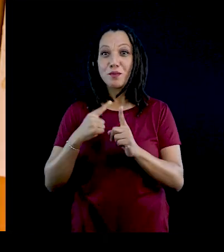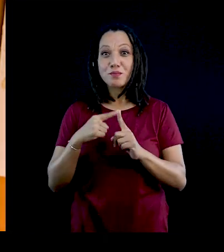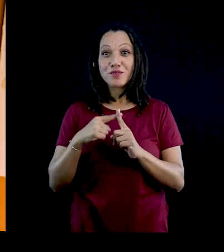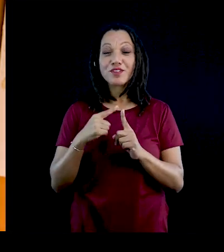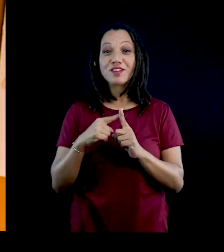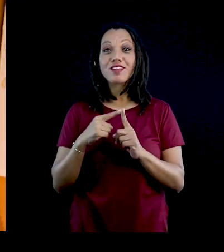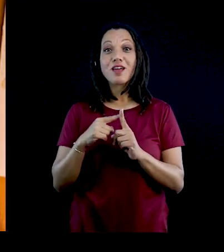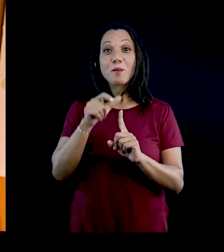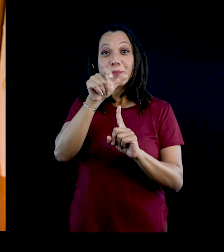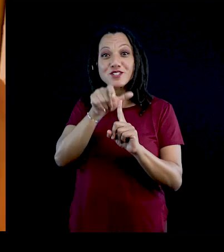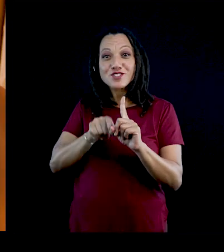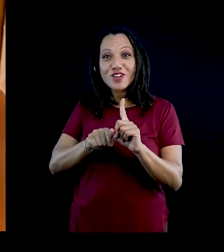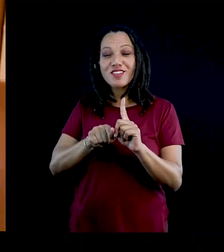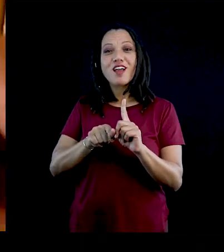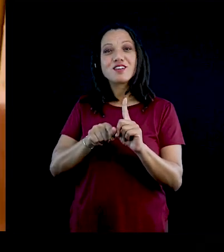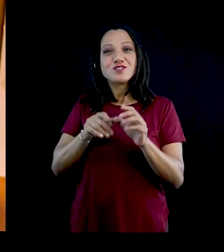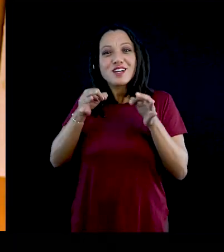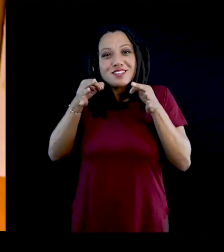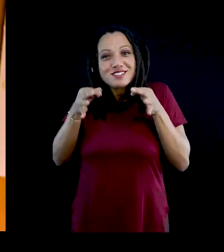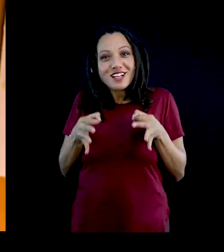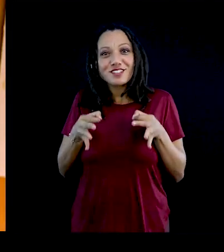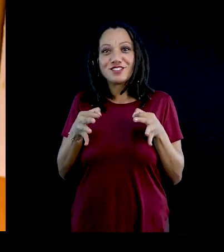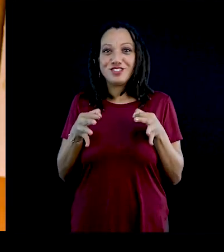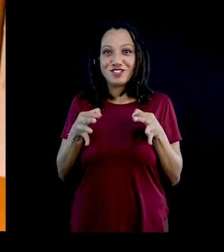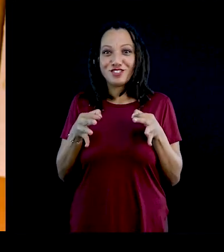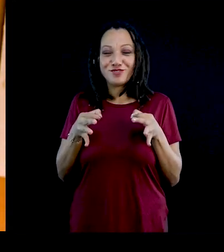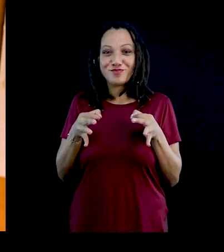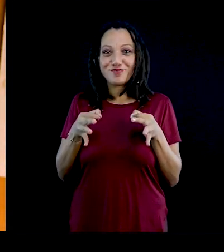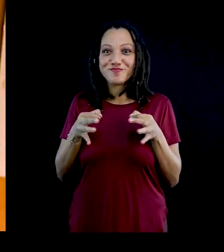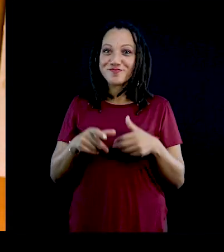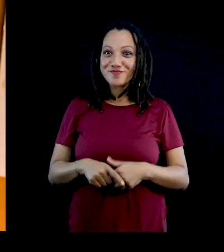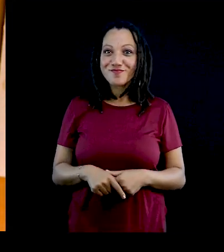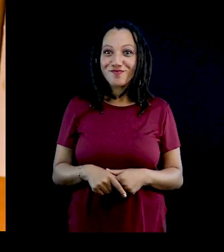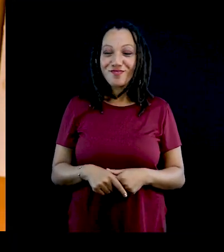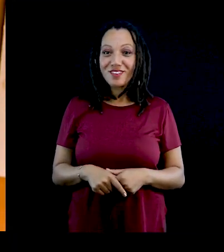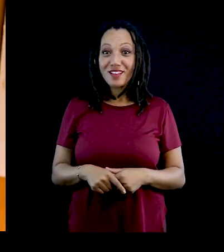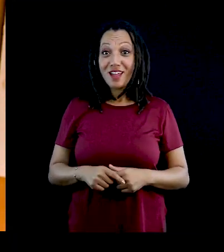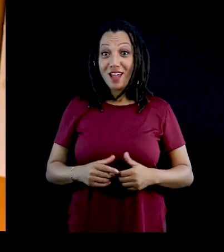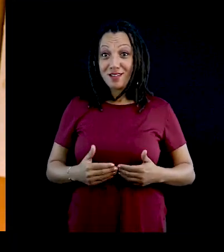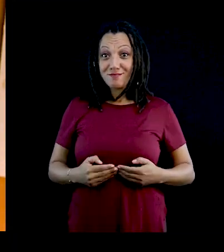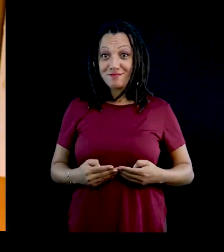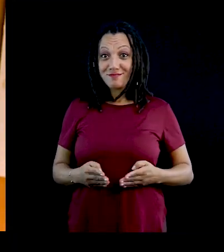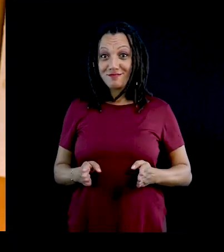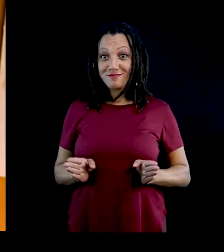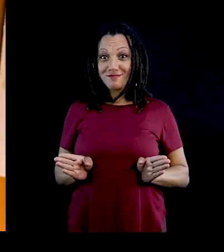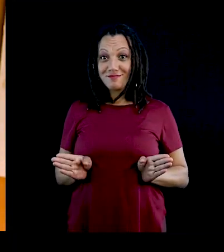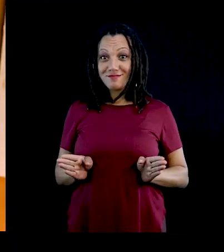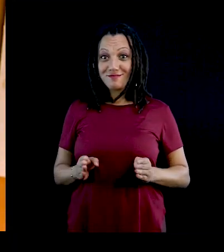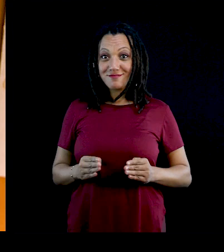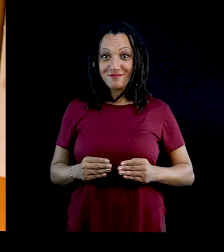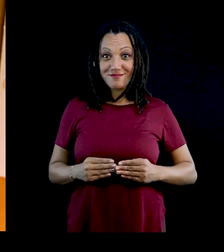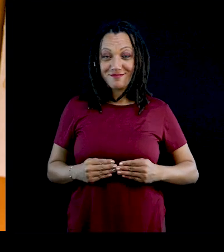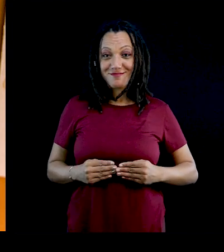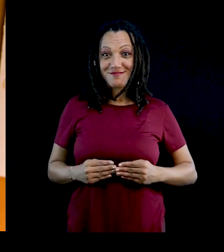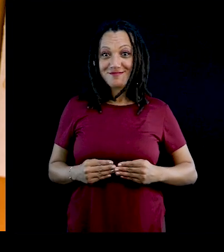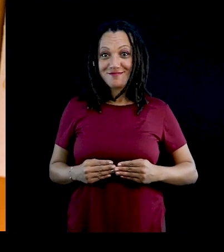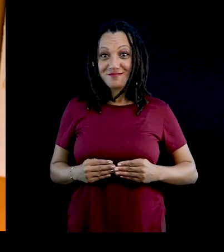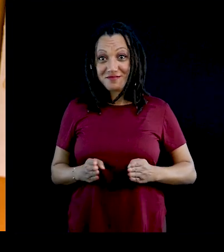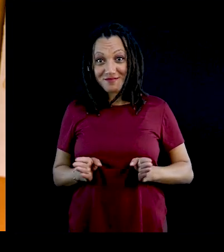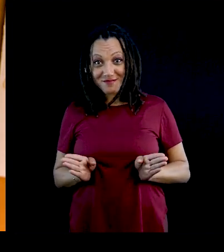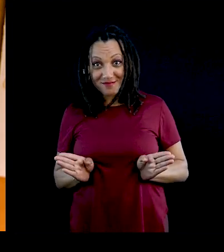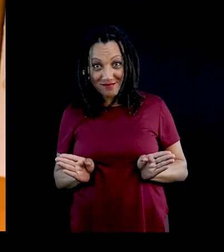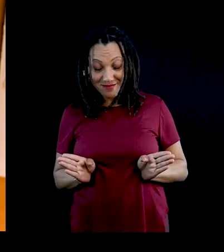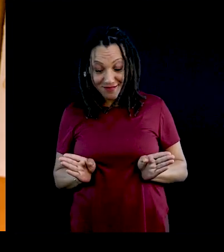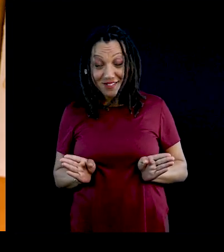personagem ficar no centro da folha. Aqui está a nossa portinha, né, que é a barriga dele. Abre aqui, tem o mar lá dentro com o